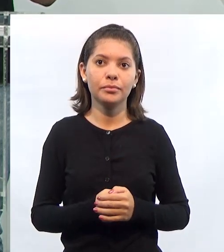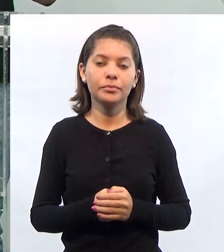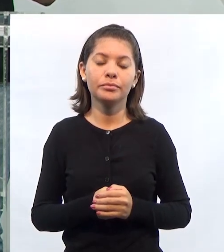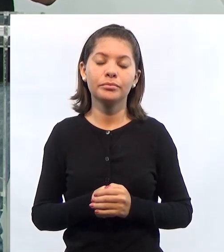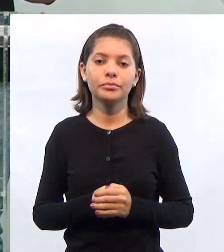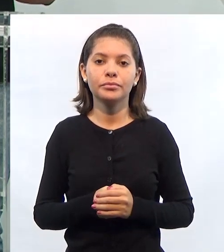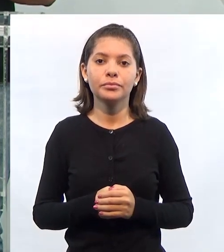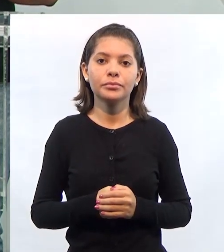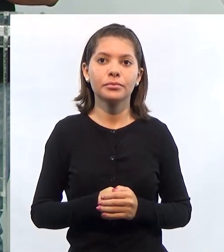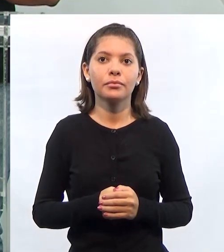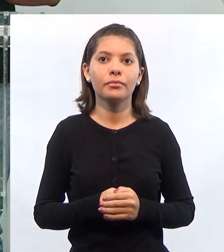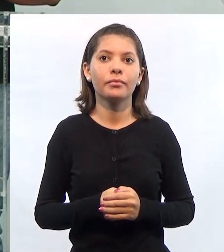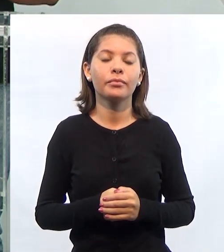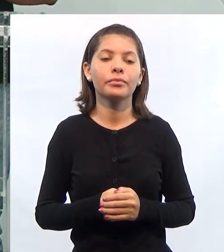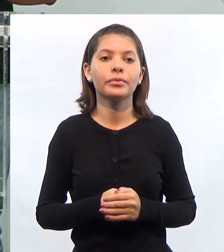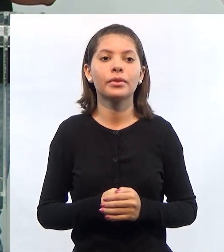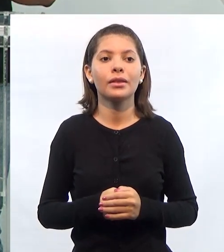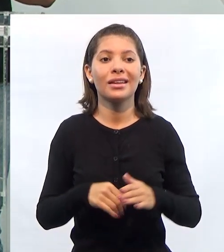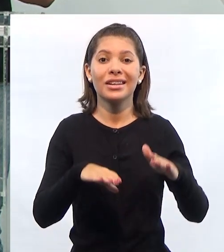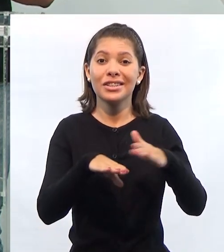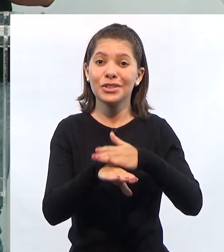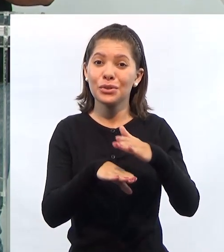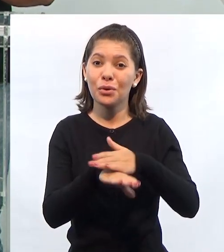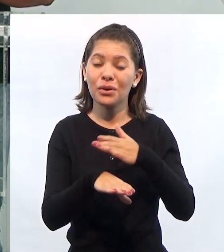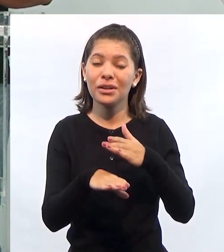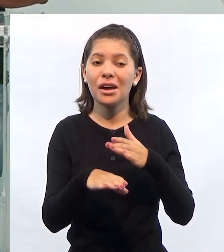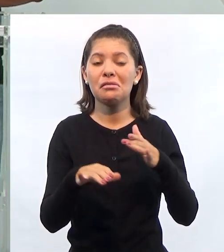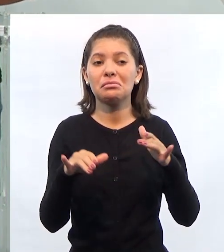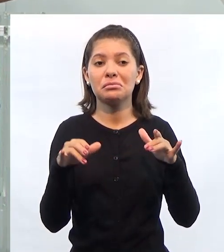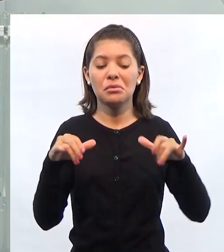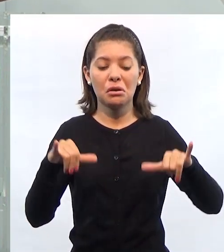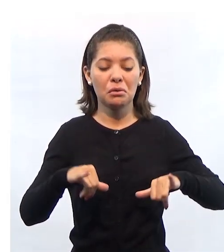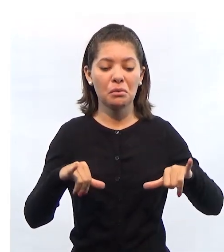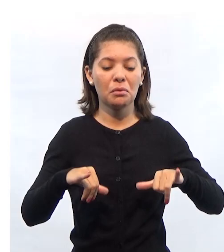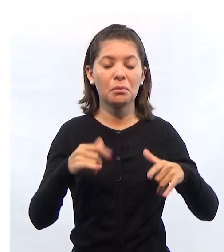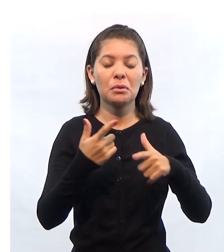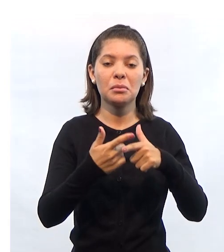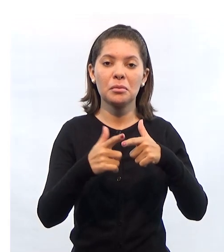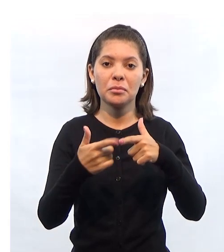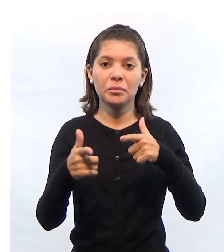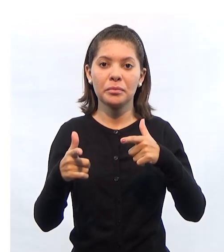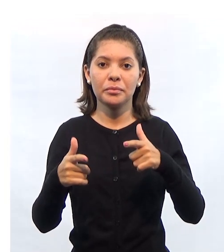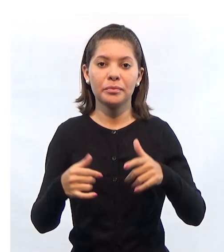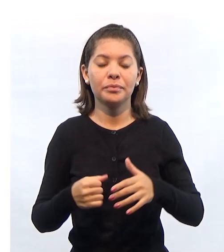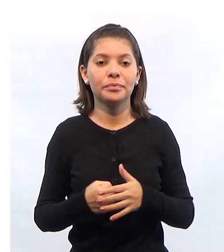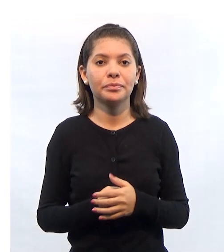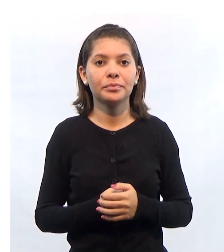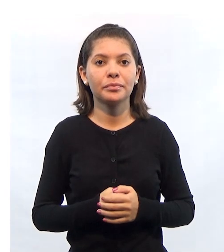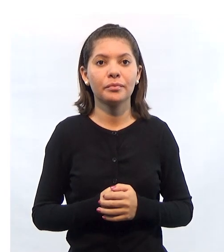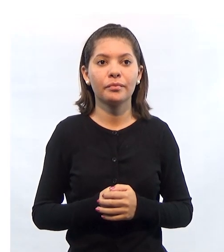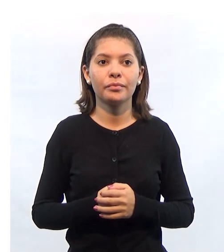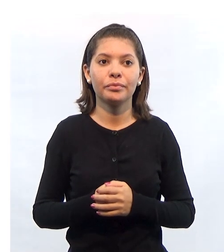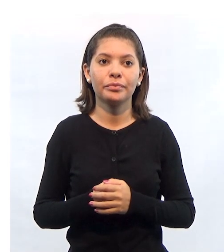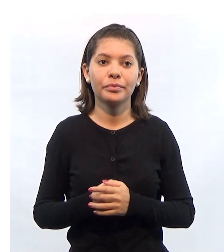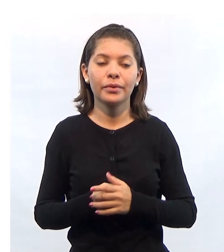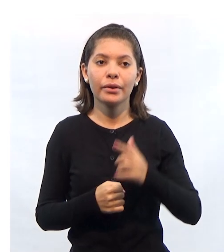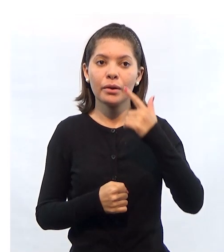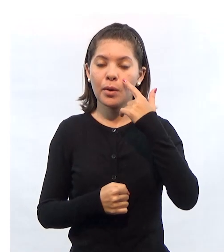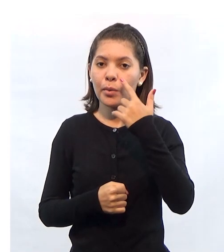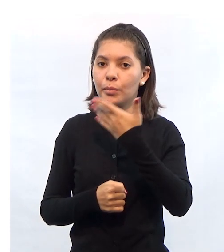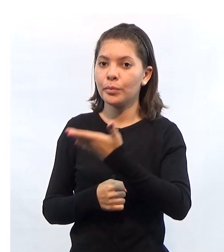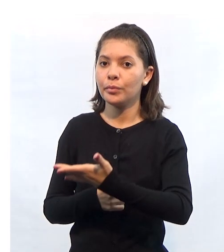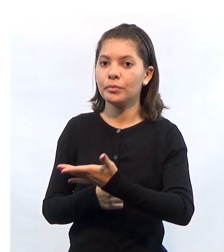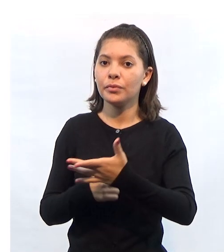casos, manter estoque é prejuízo. Então, esses fluxos de materiais, eles vão